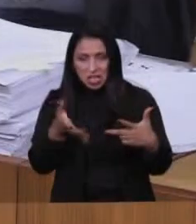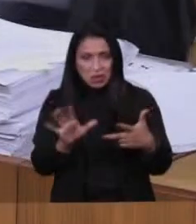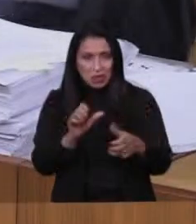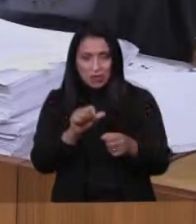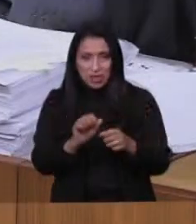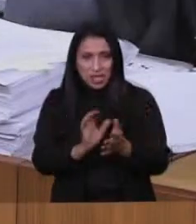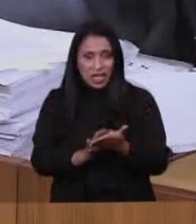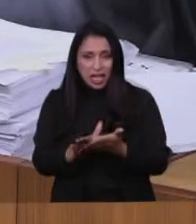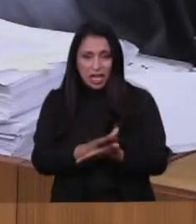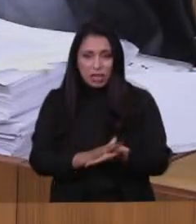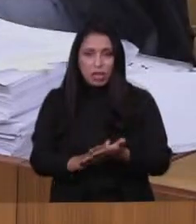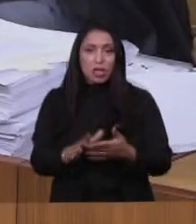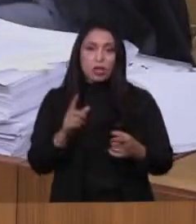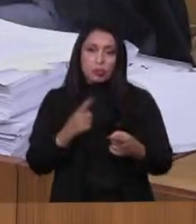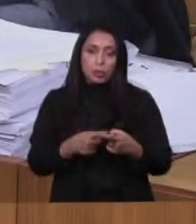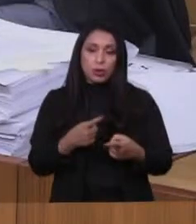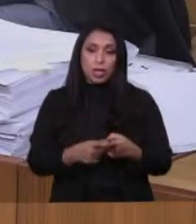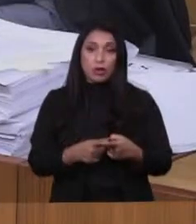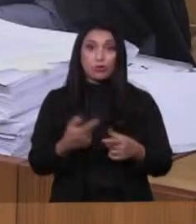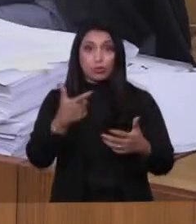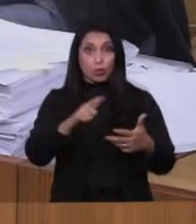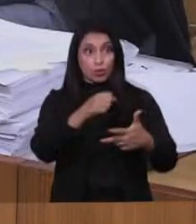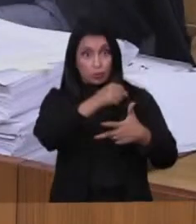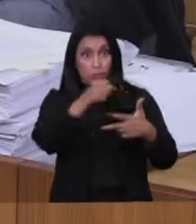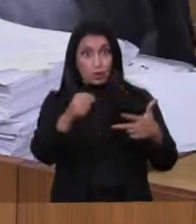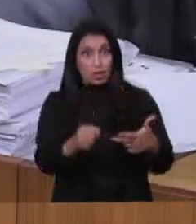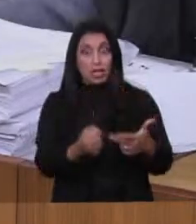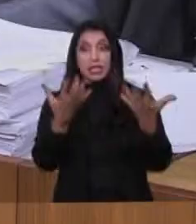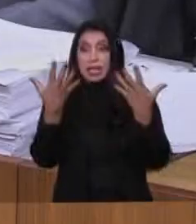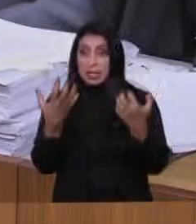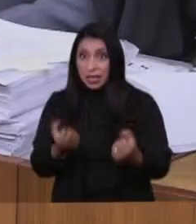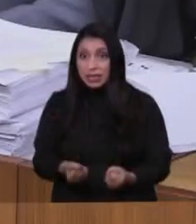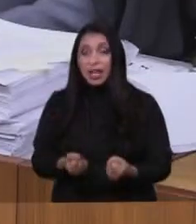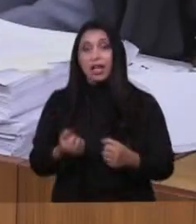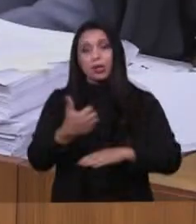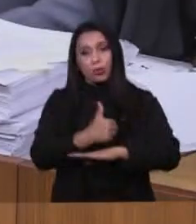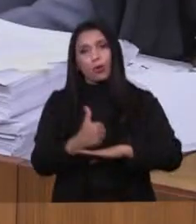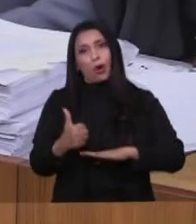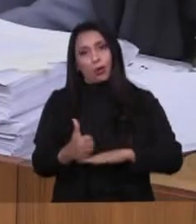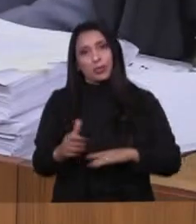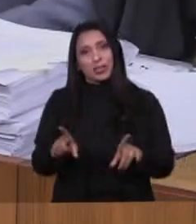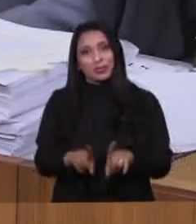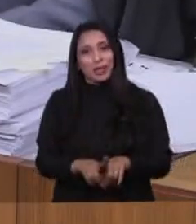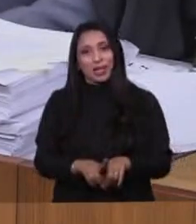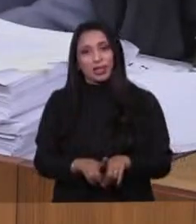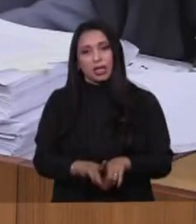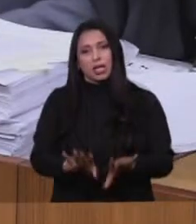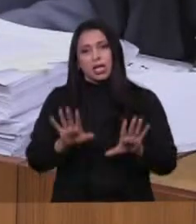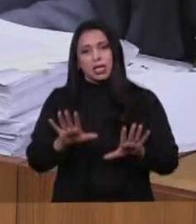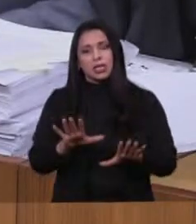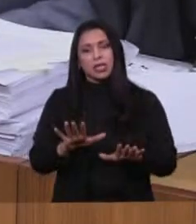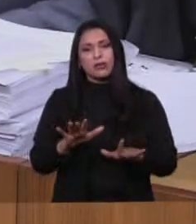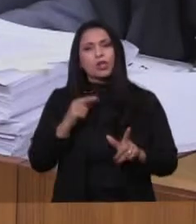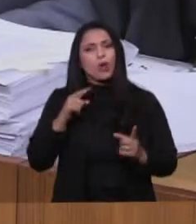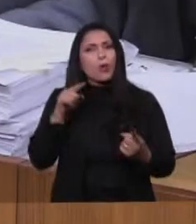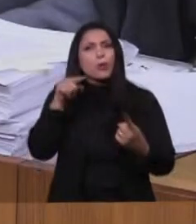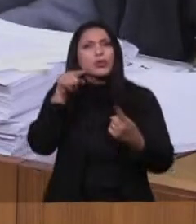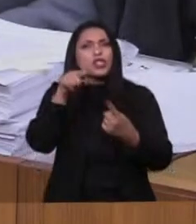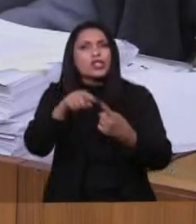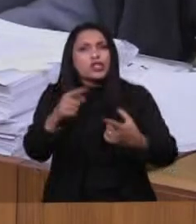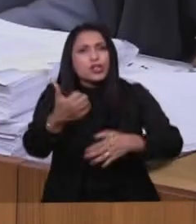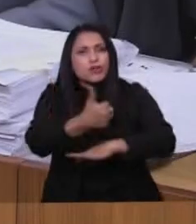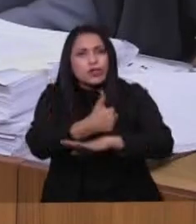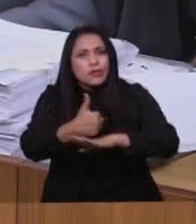lamentavelmente, os demais poderes aderiram. STF julga a ação penal. Então, você consegue vislumbrar uma tentativa de golpe